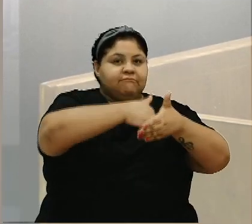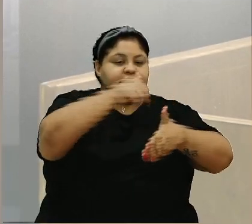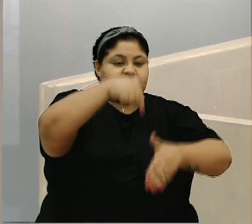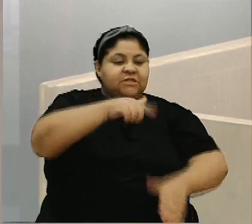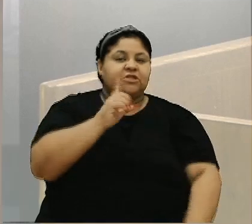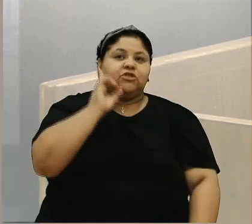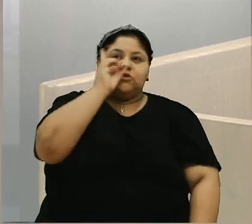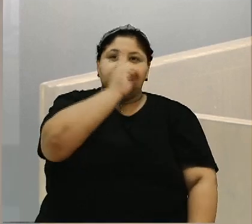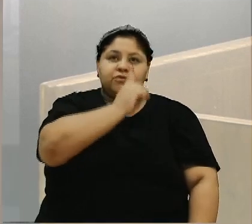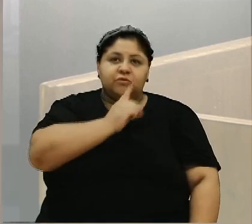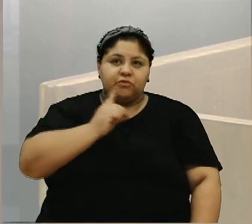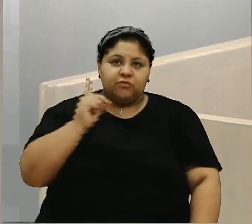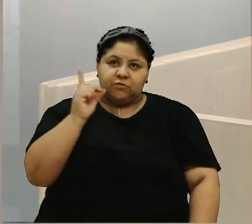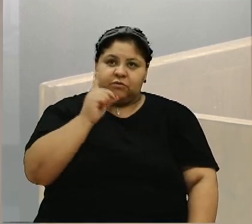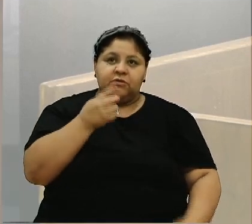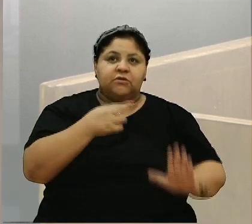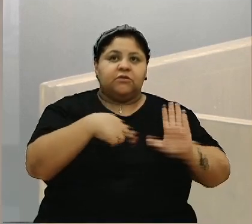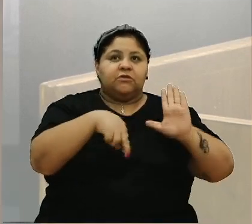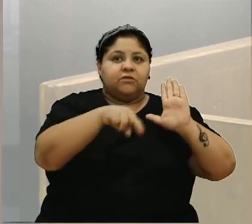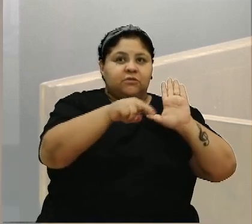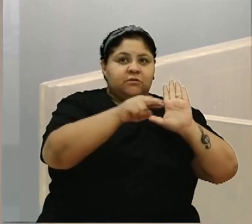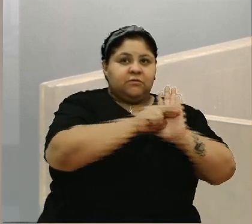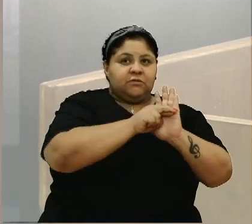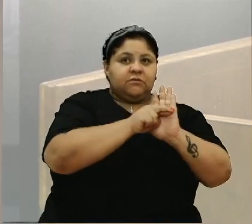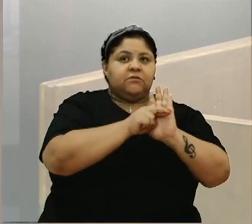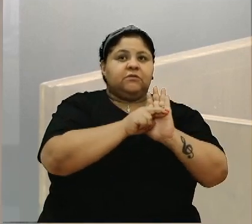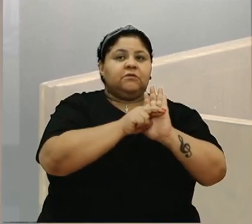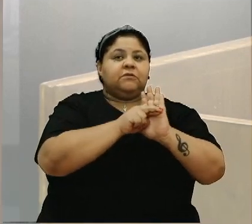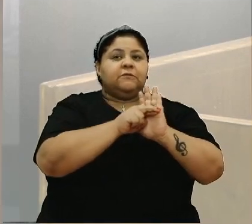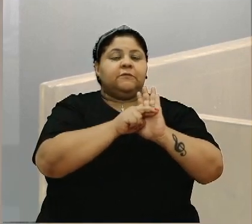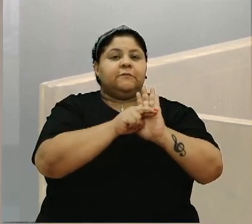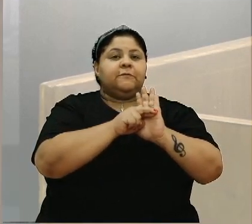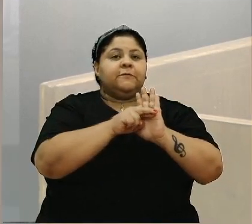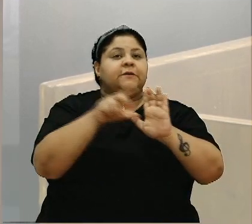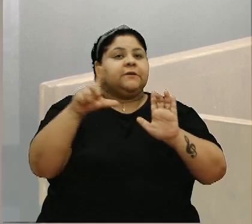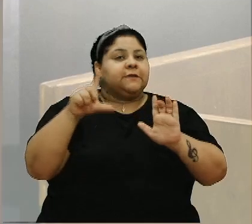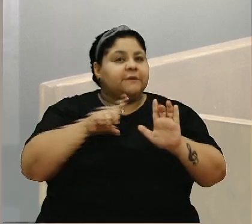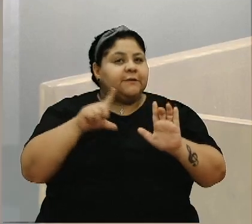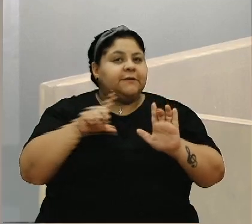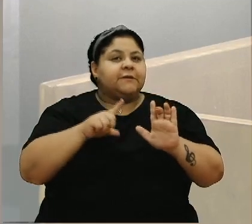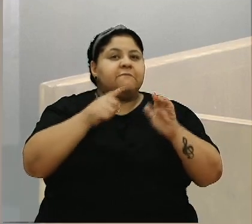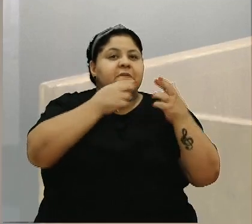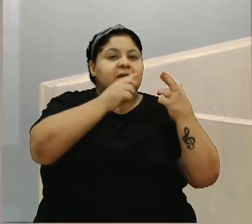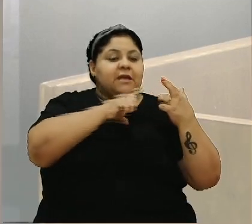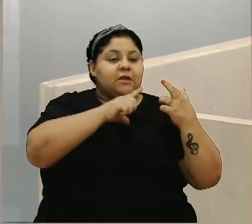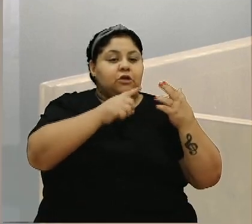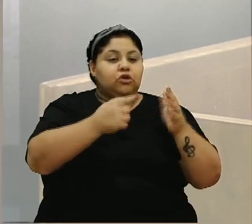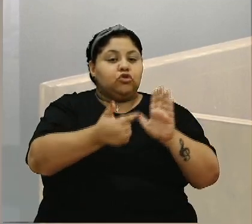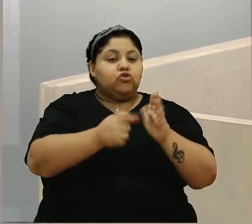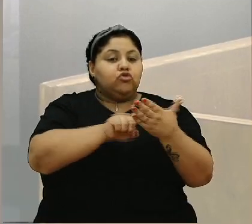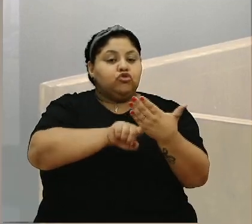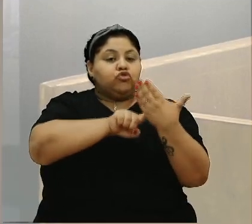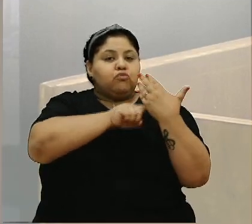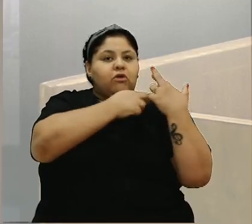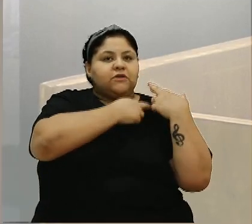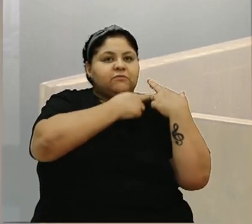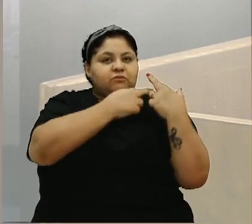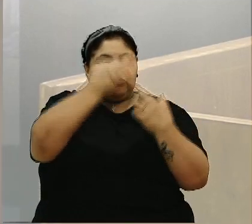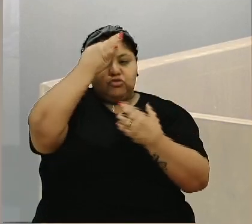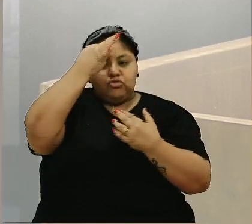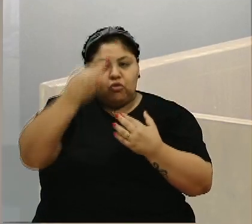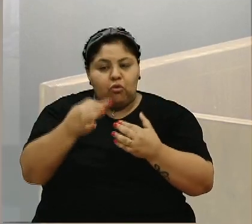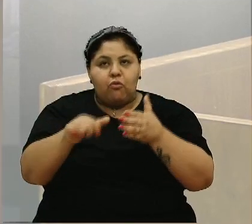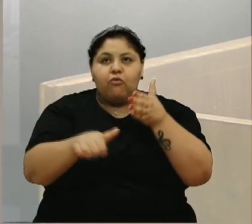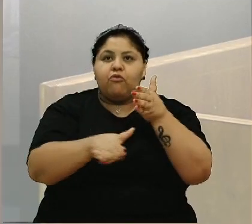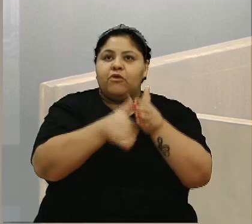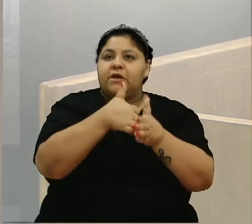domingo. É um resultado que nos chama também a responsabilidade de compreender, de melhorar. É um governo que tem falhas,